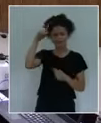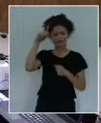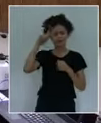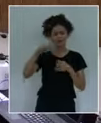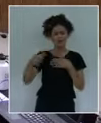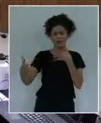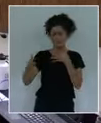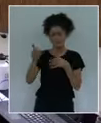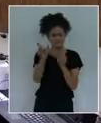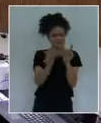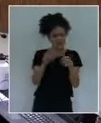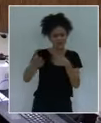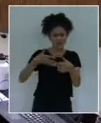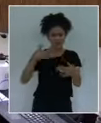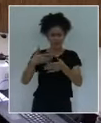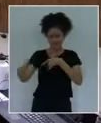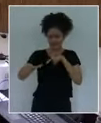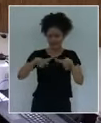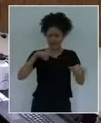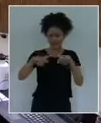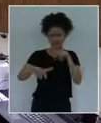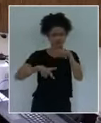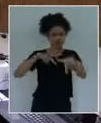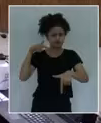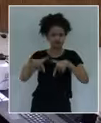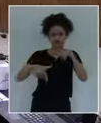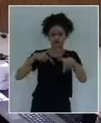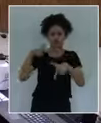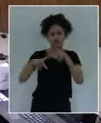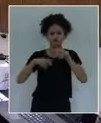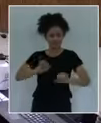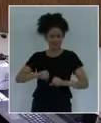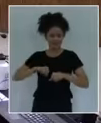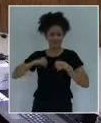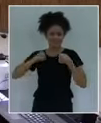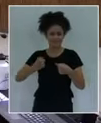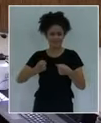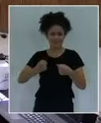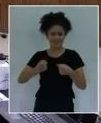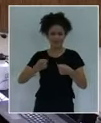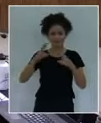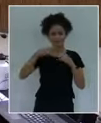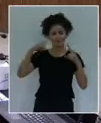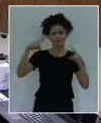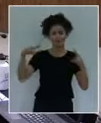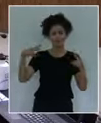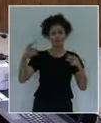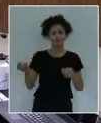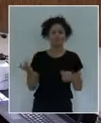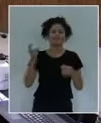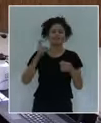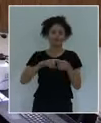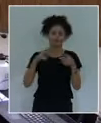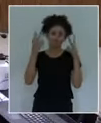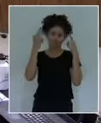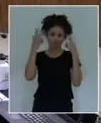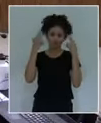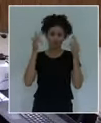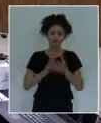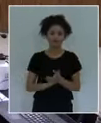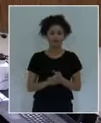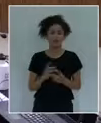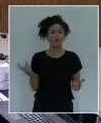de rua até o prefeito, todo mundo se entregou, todo mundo se empenhou para que a cidade voltasse normal. Meu intuito de trazer você aqui,